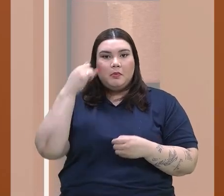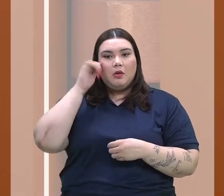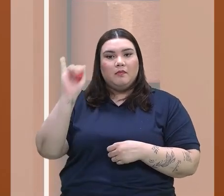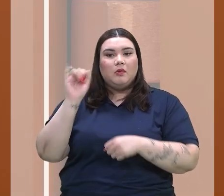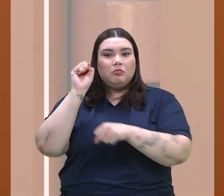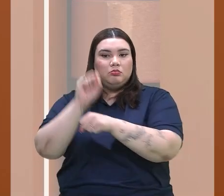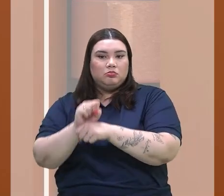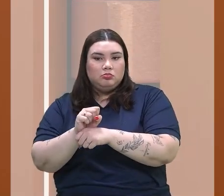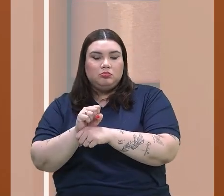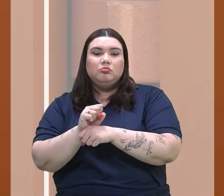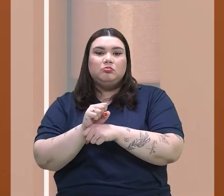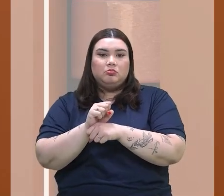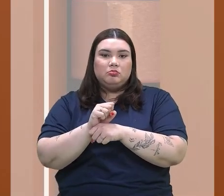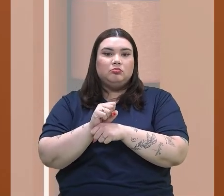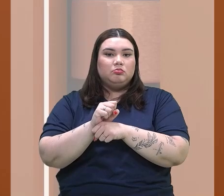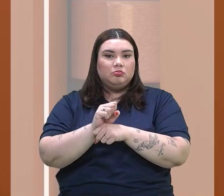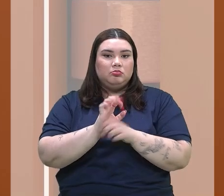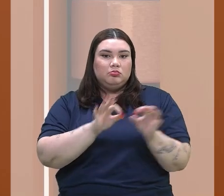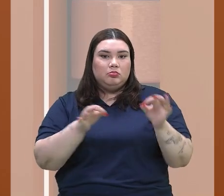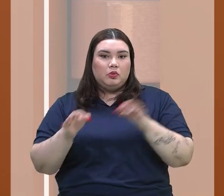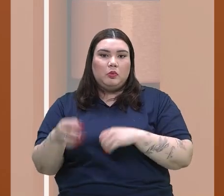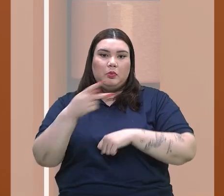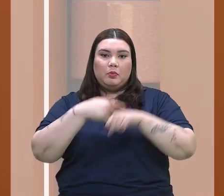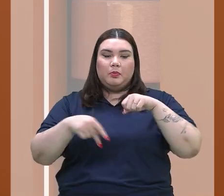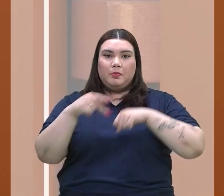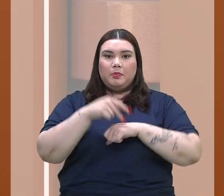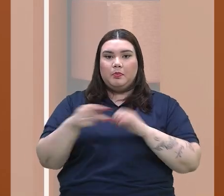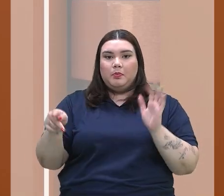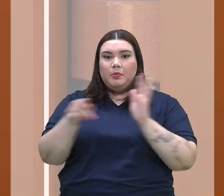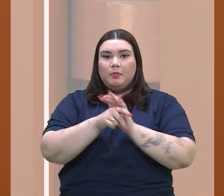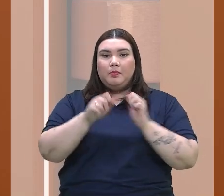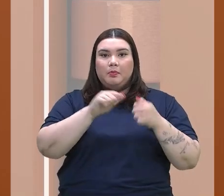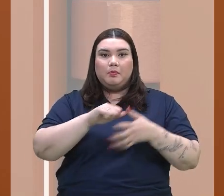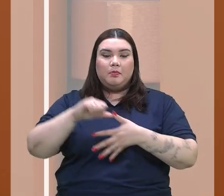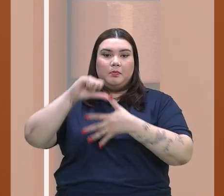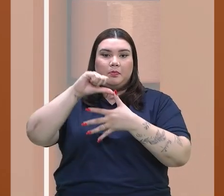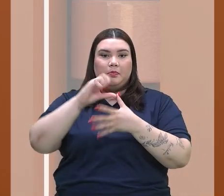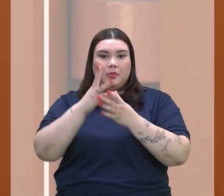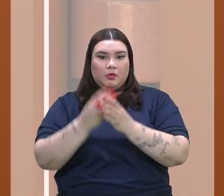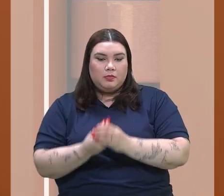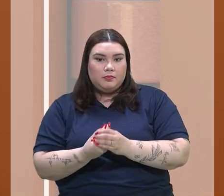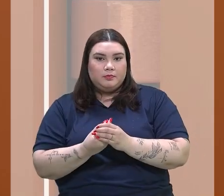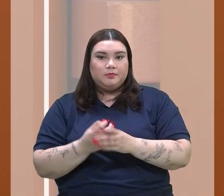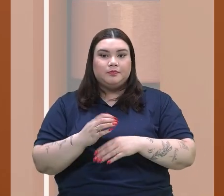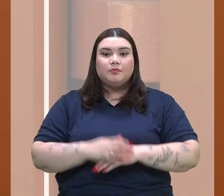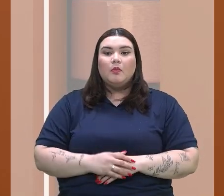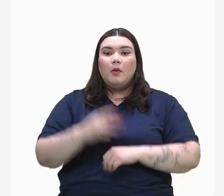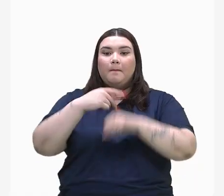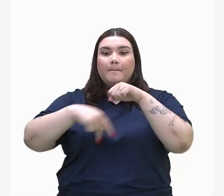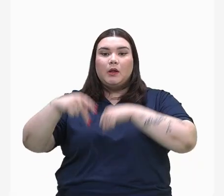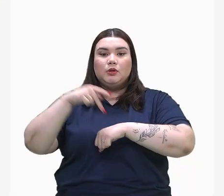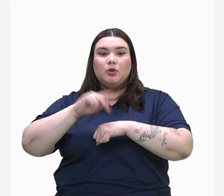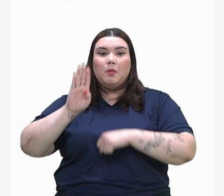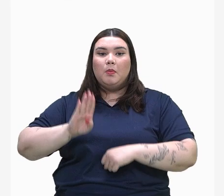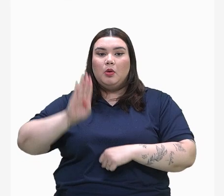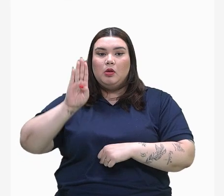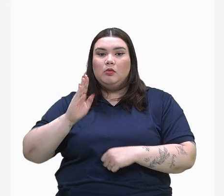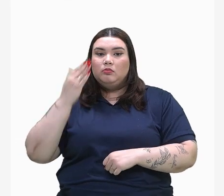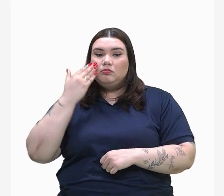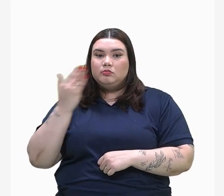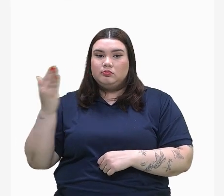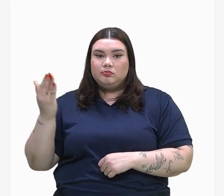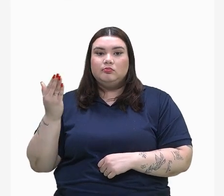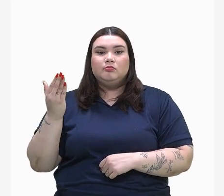suspensa, né, aí entre os países do Mercosul. Já a Bolívia, a gente vai verificar, gente,